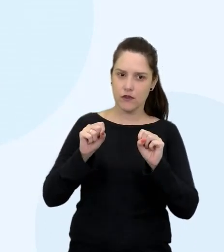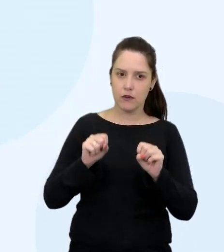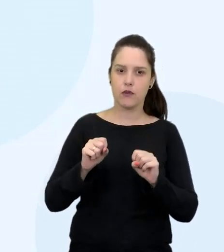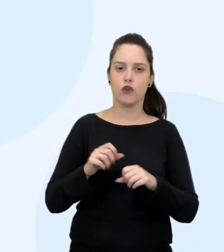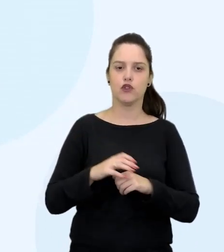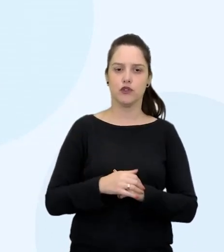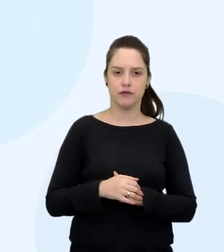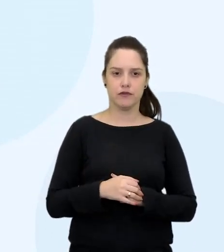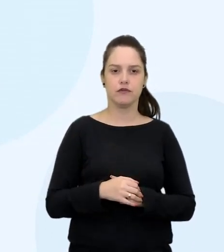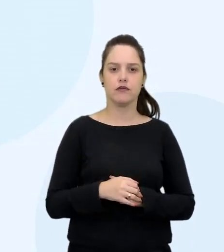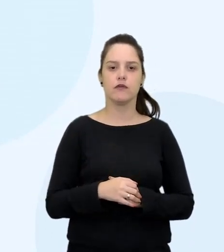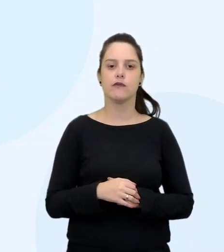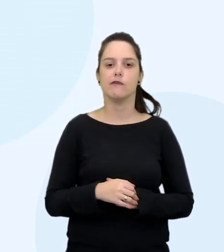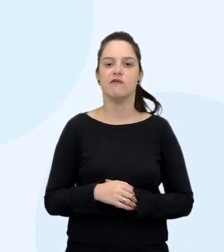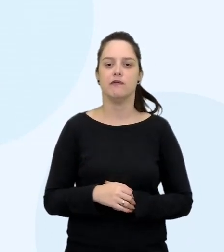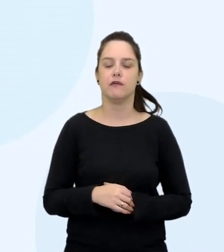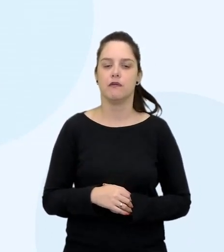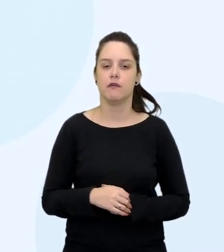versão também